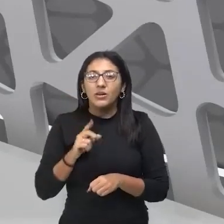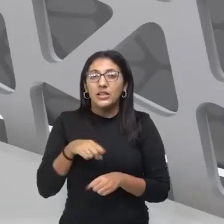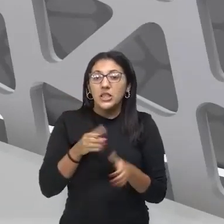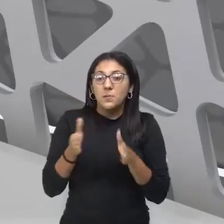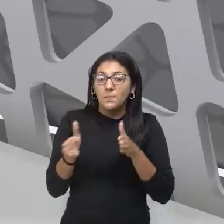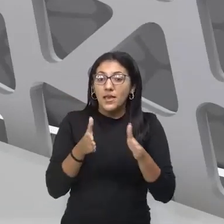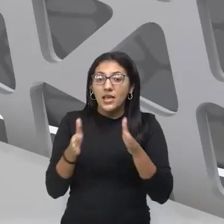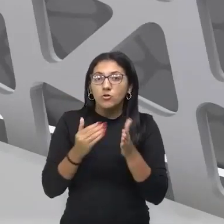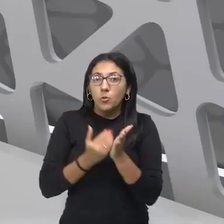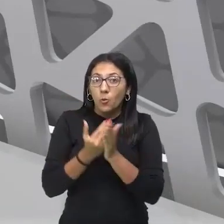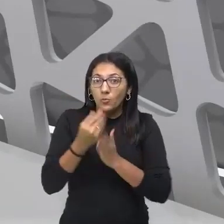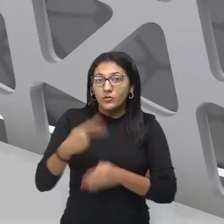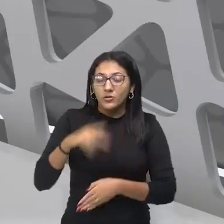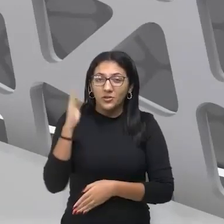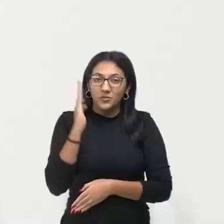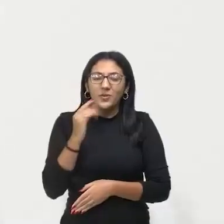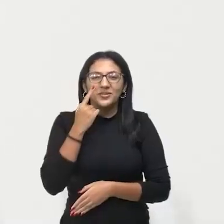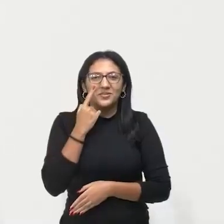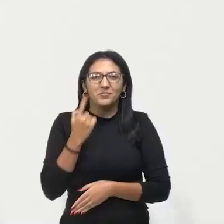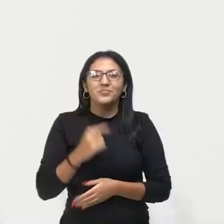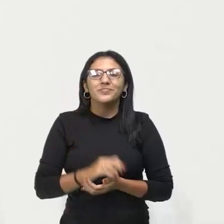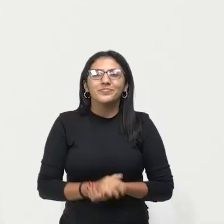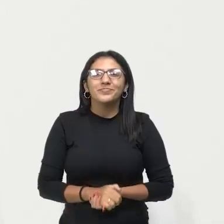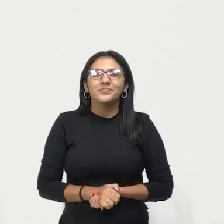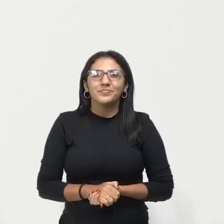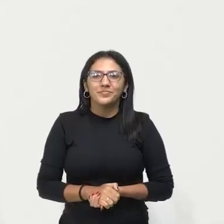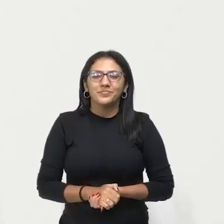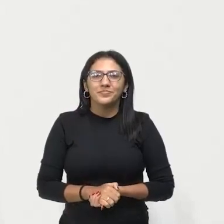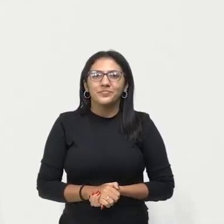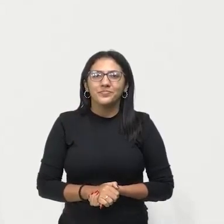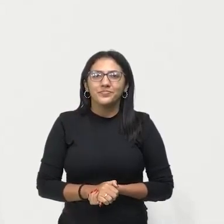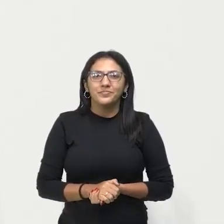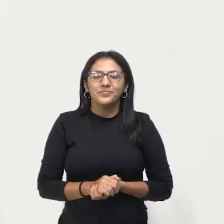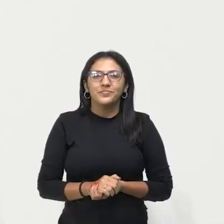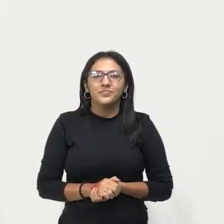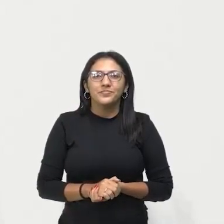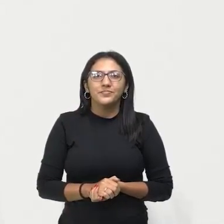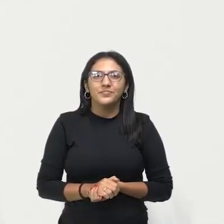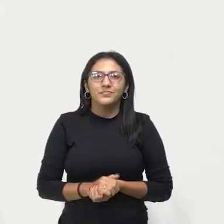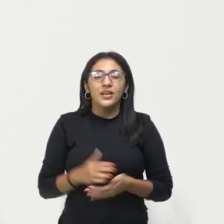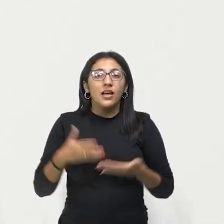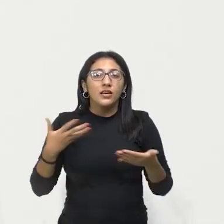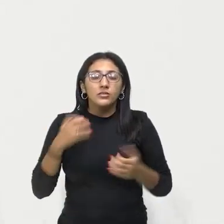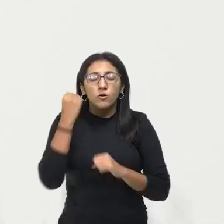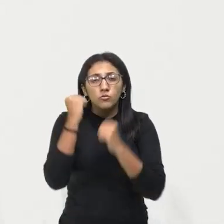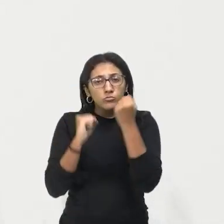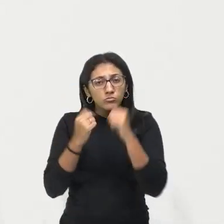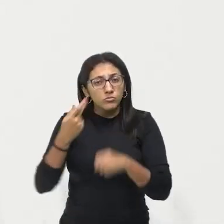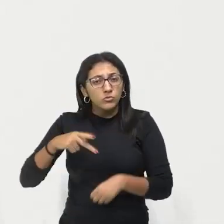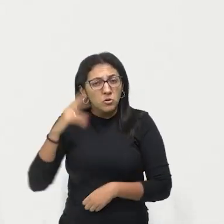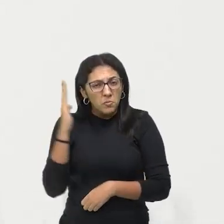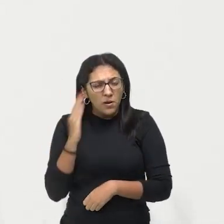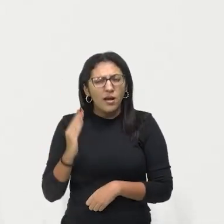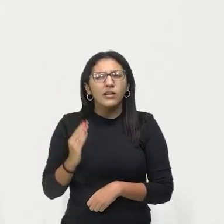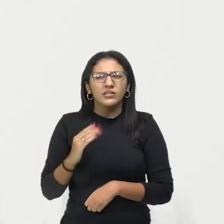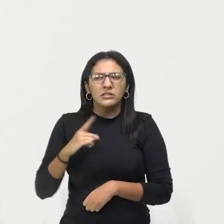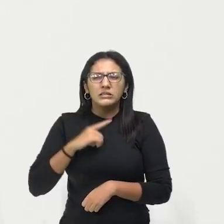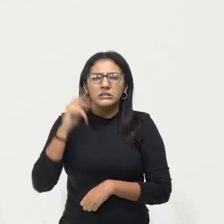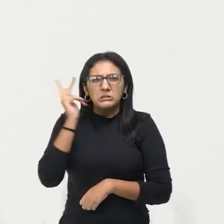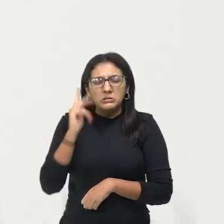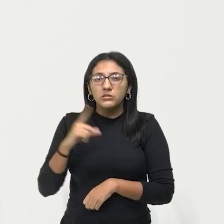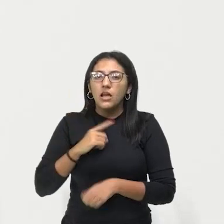processo de industrialização brasileira. Vamos com a gente. Então, a indústria no Brasil, o histórico dessa industrialização, ele tem